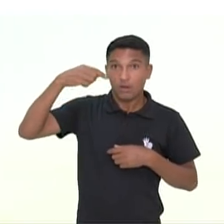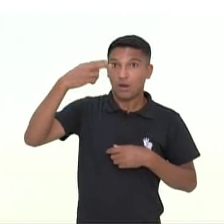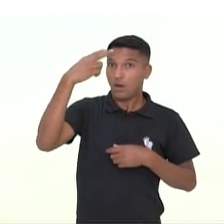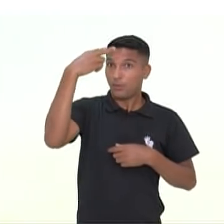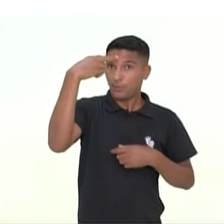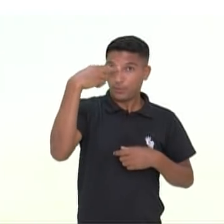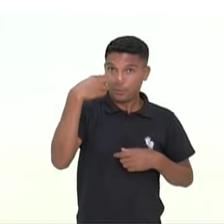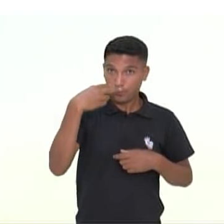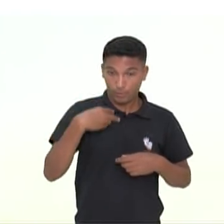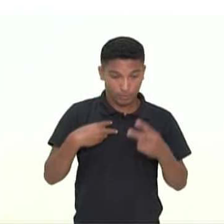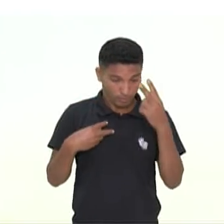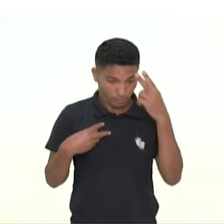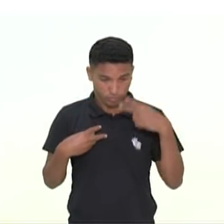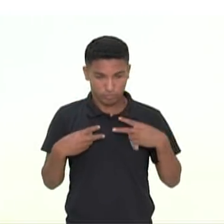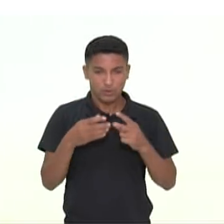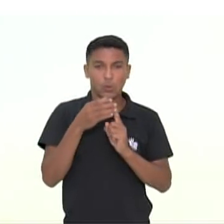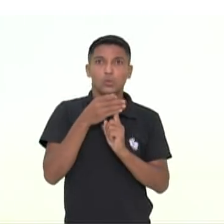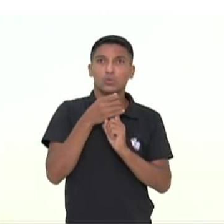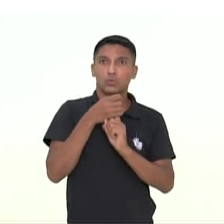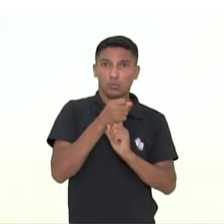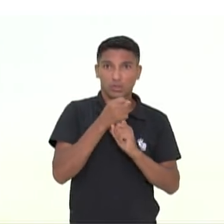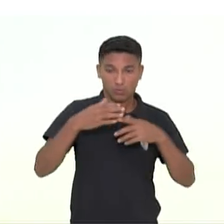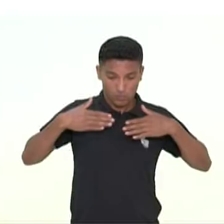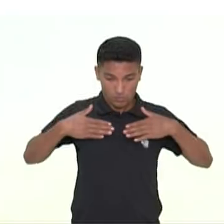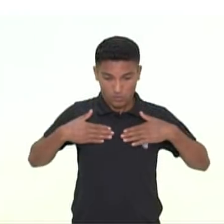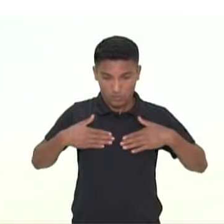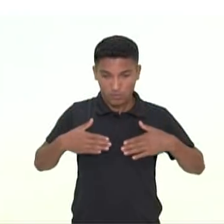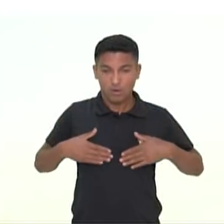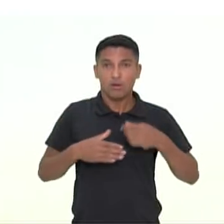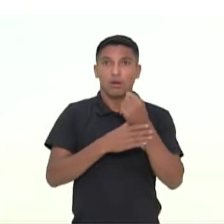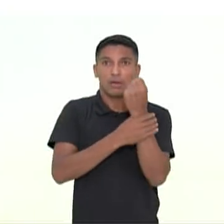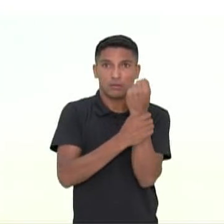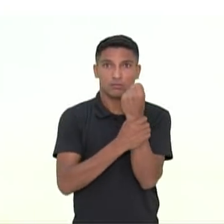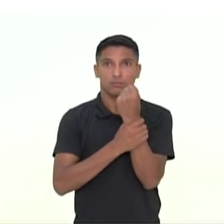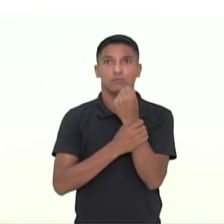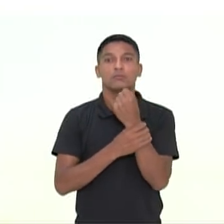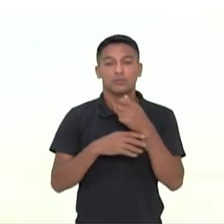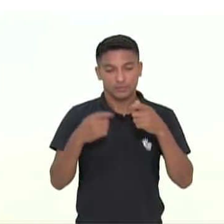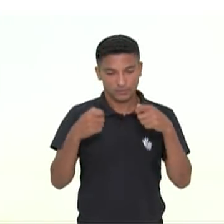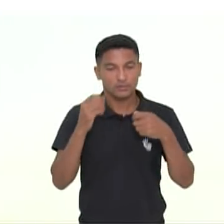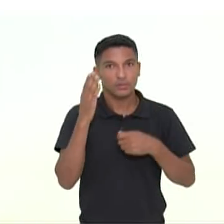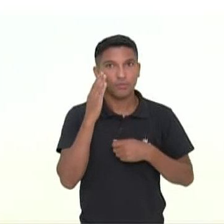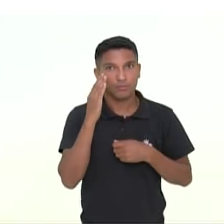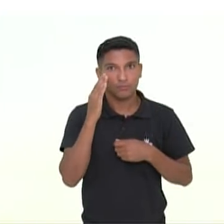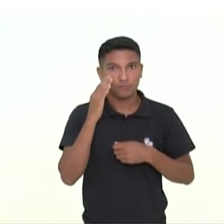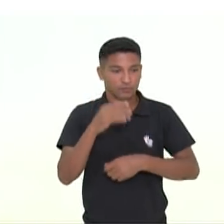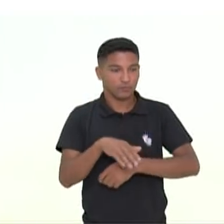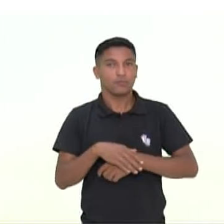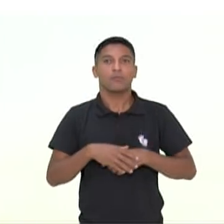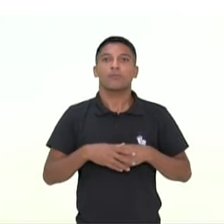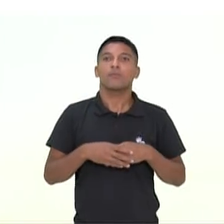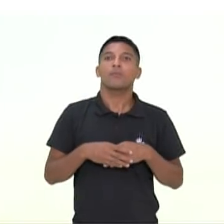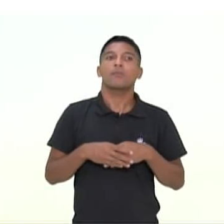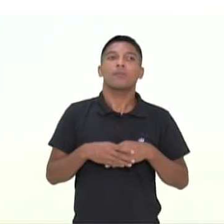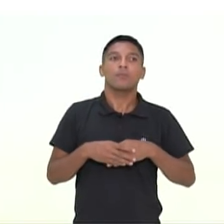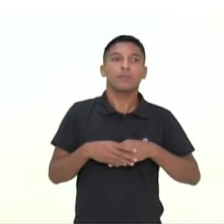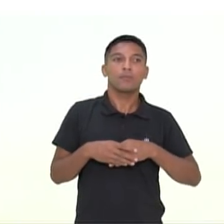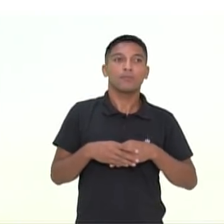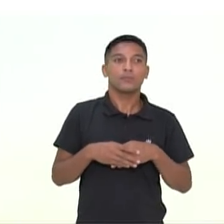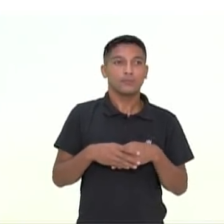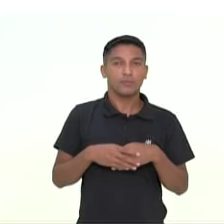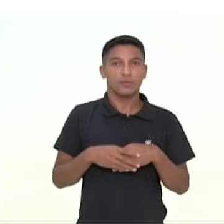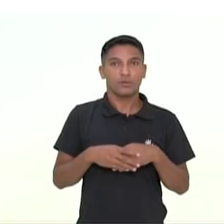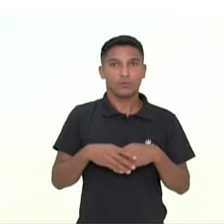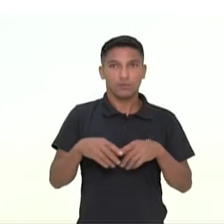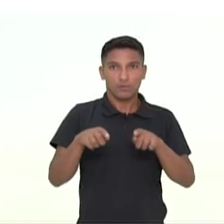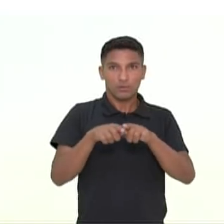próprio. Tá? Esse é o primeiro passo dentro do Aikido. Sua prática baseia-se na